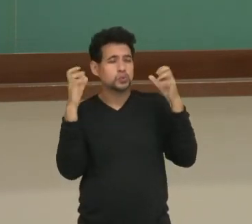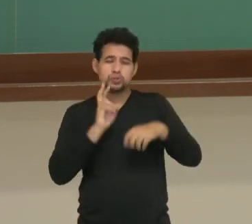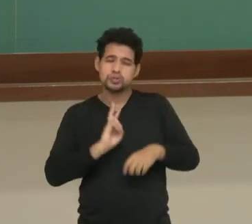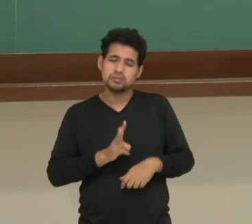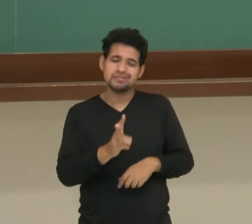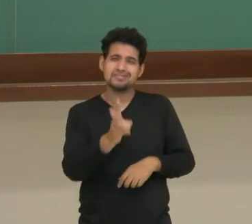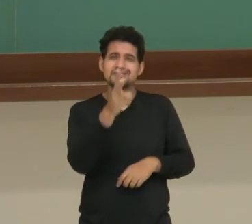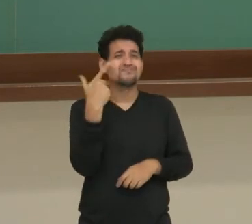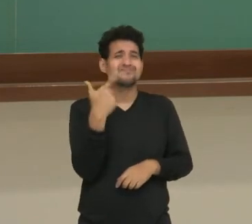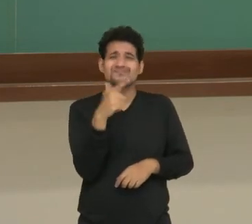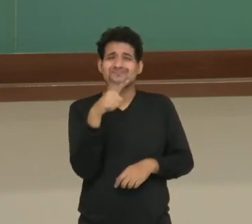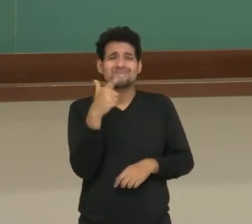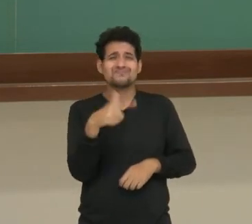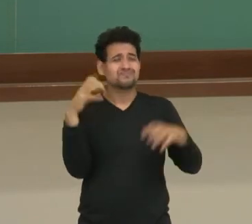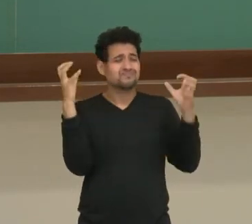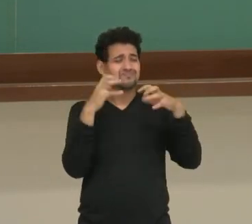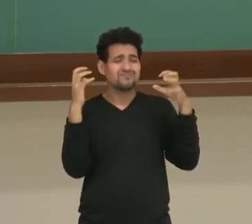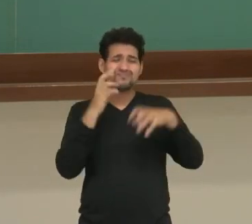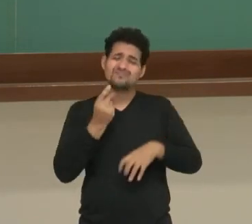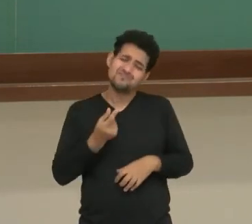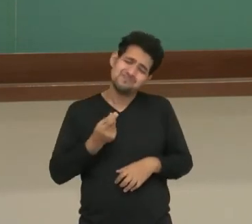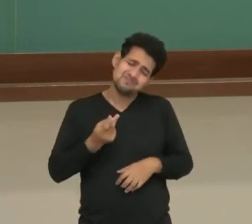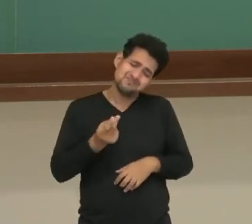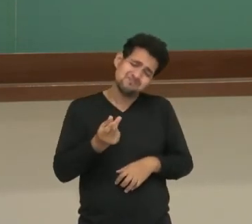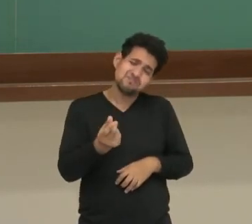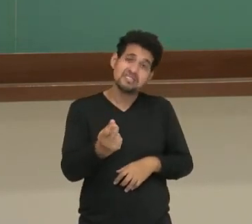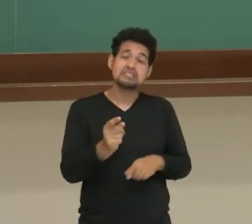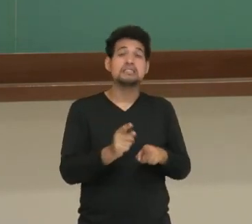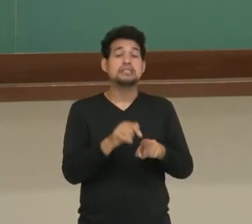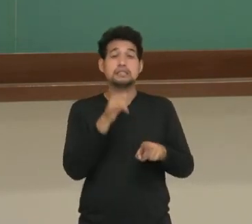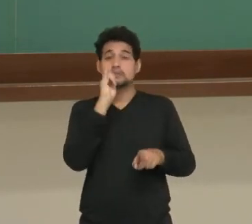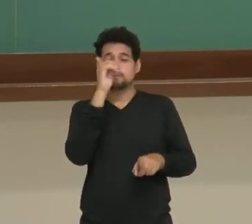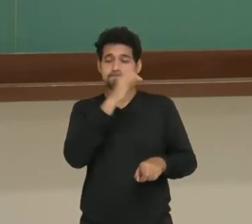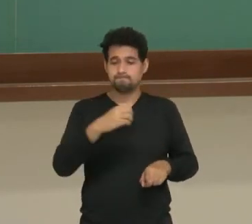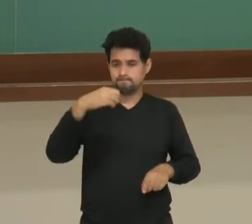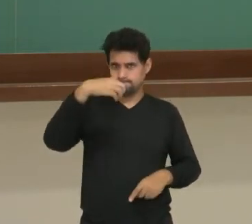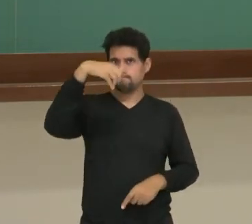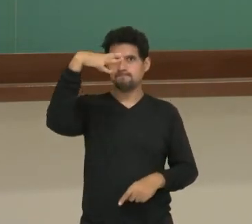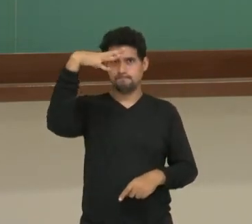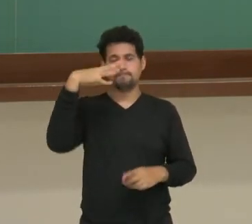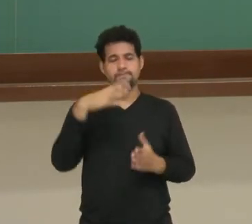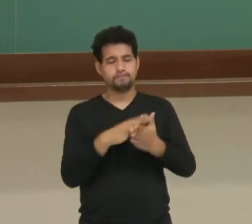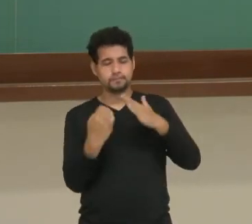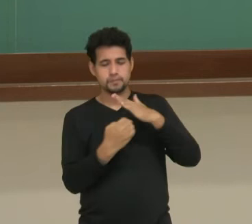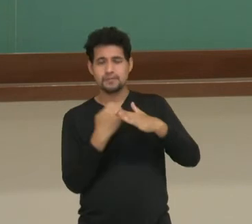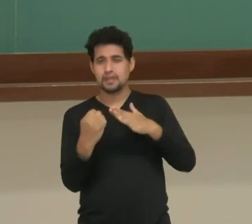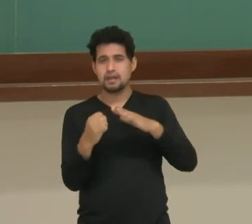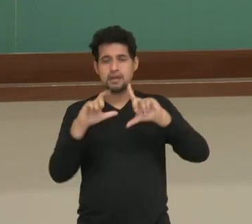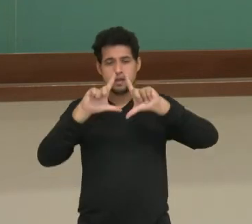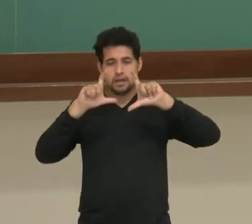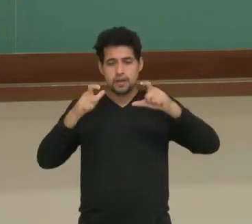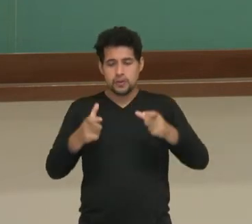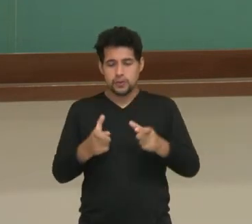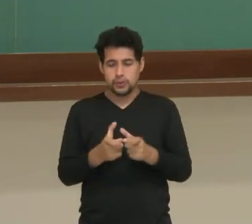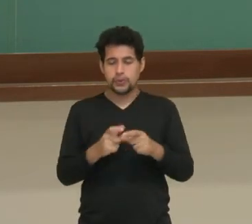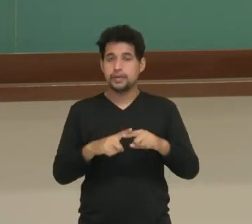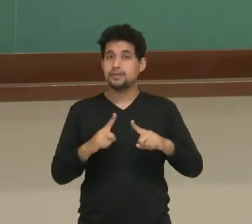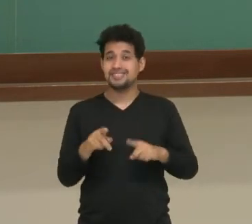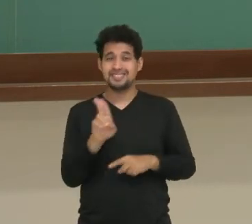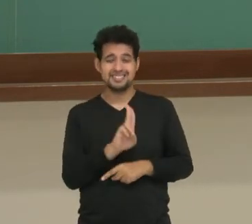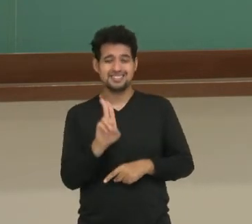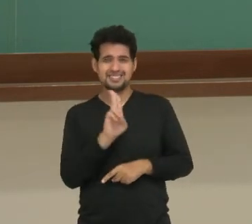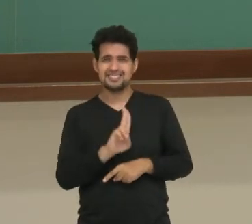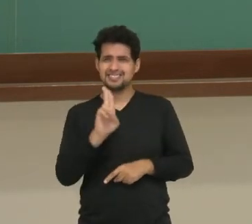a quantidade de energia elétrica produzida nas usinas hidrelétricas ela diminui, porém o consumo